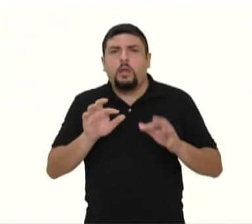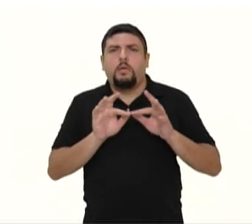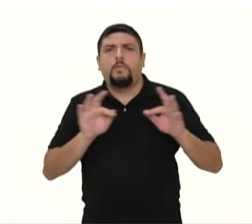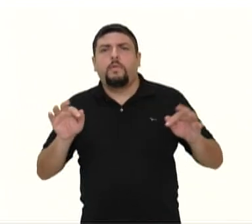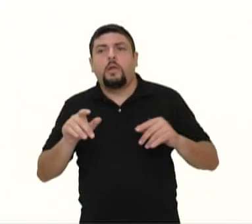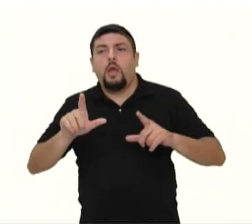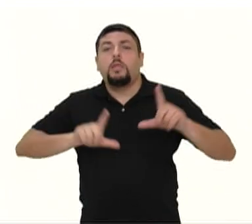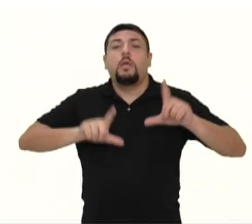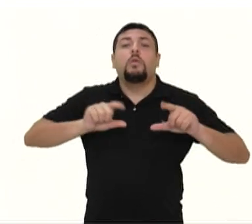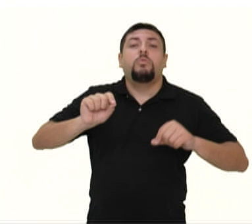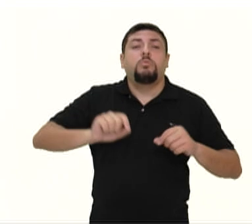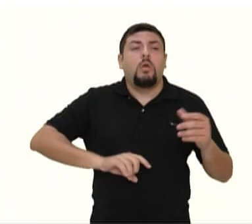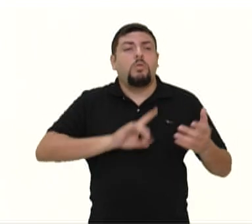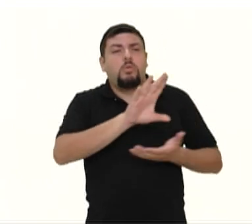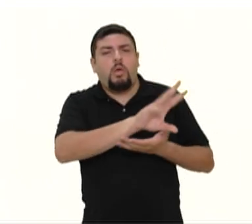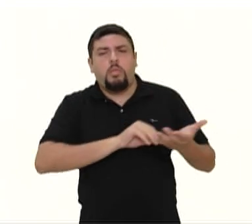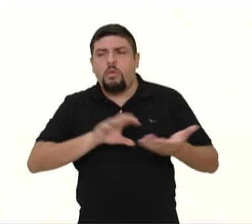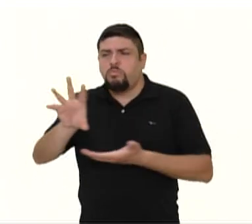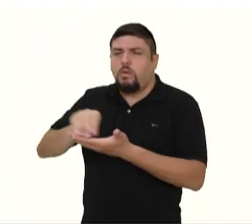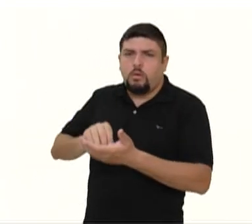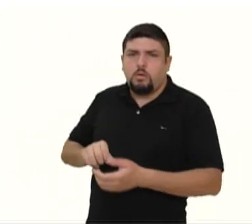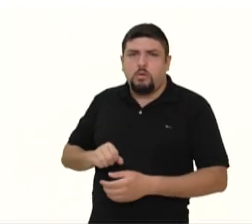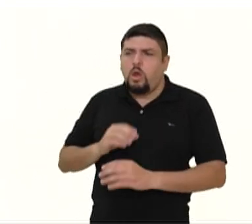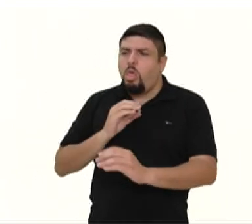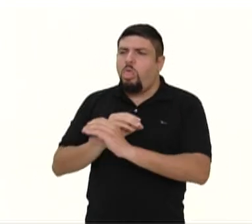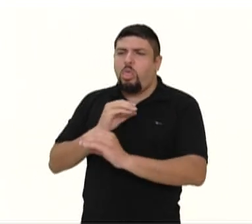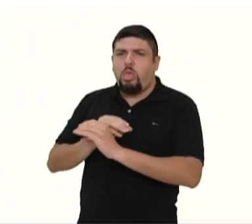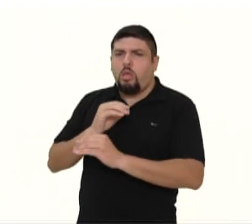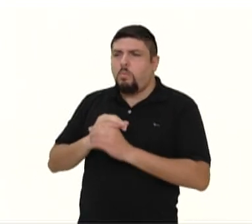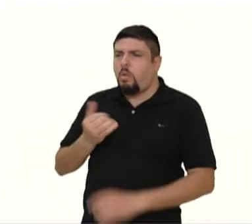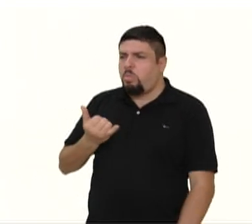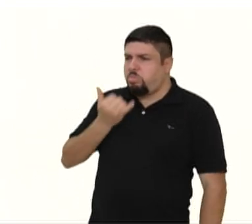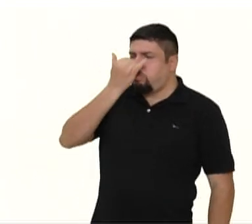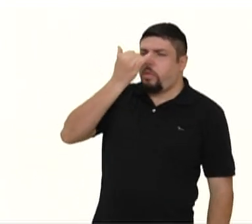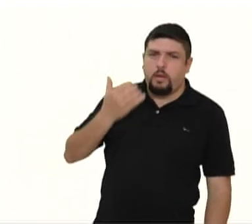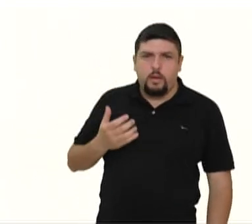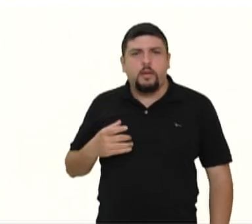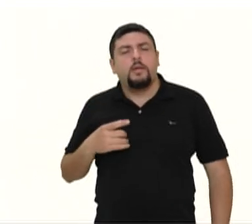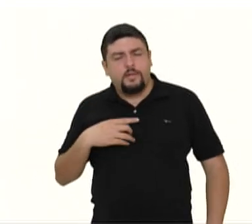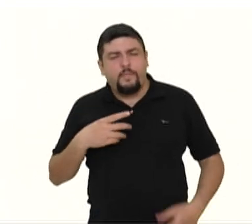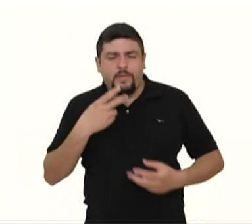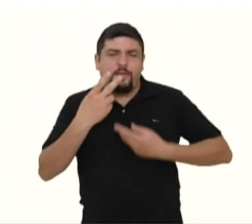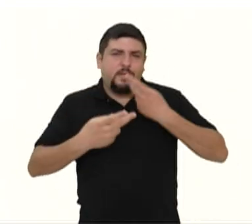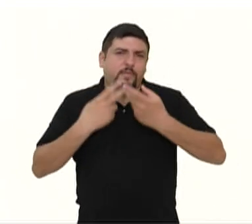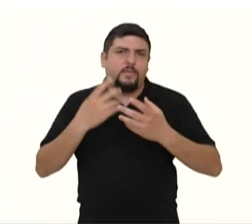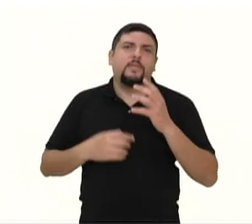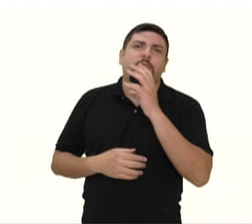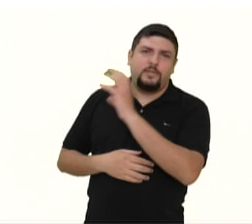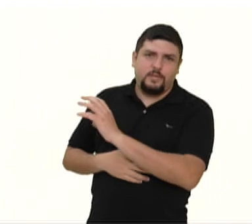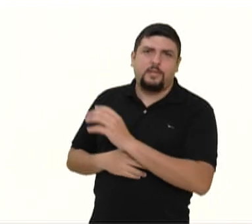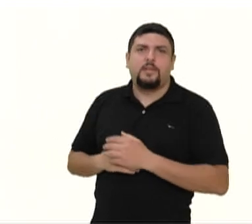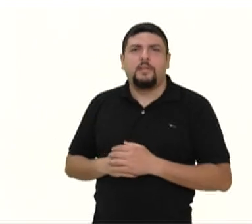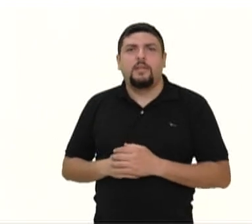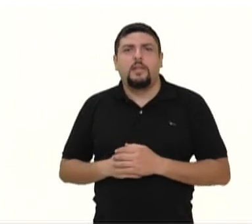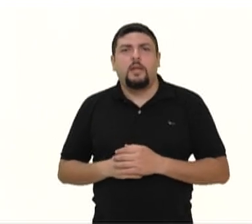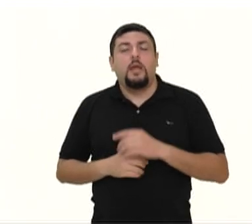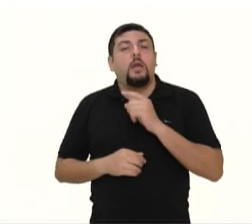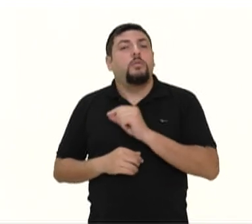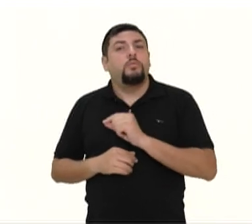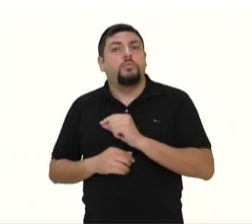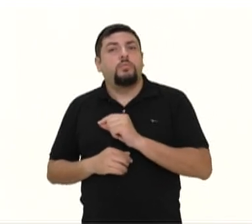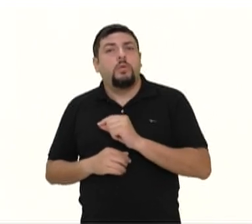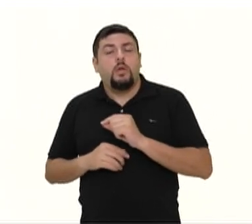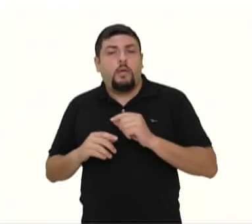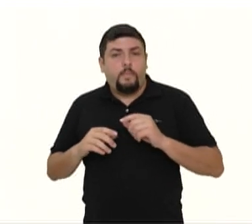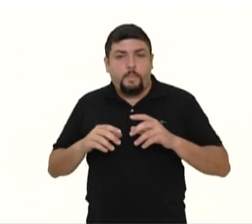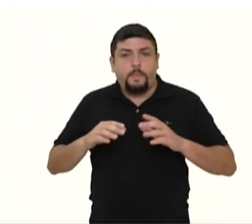copia, ou quem não se comunica, se trumbica. O Chacrinha tinha programas de auditório que eram programas que apresentavam